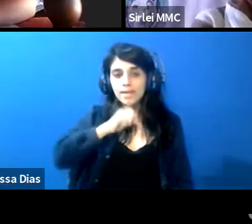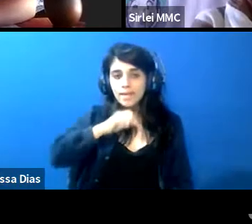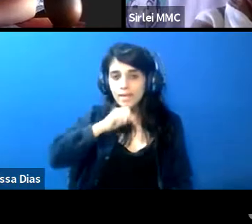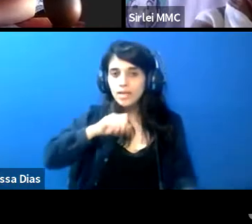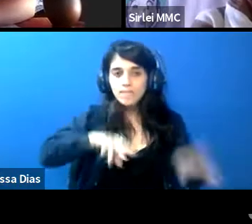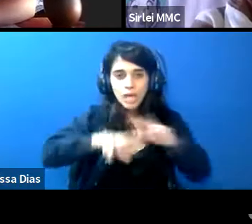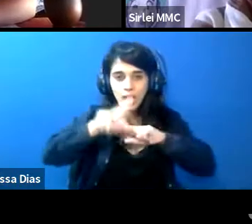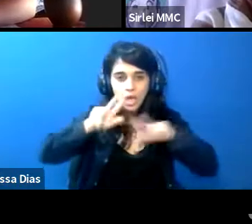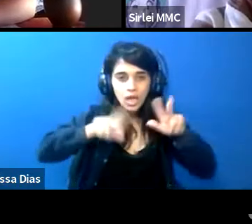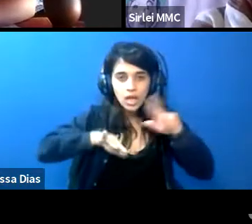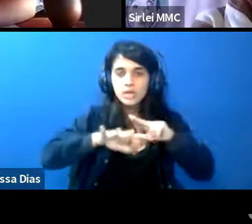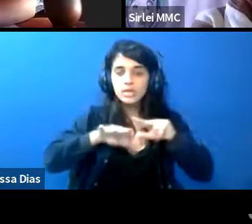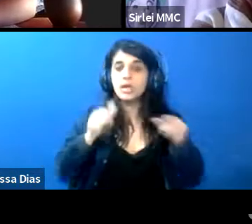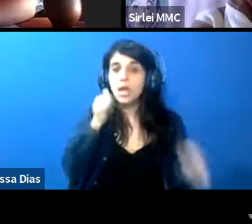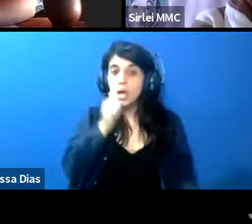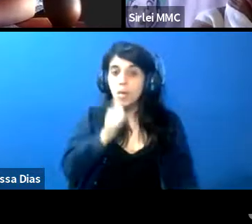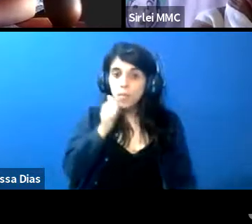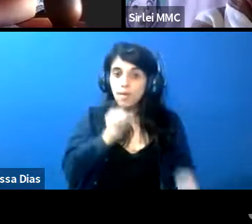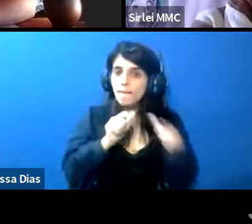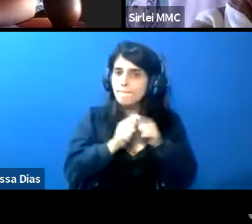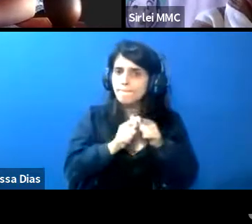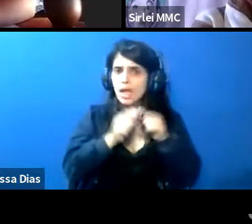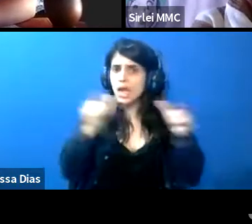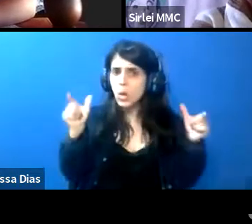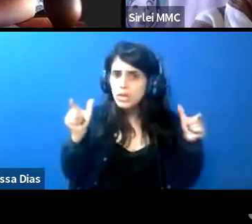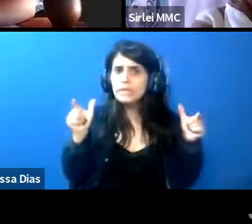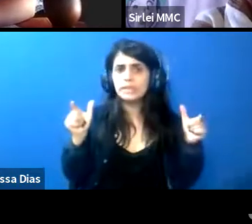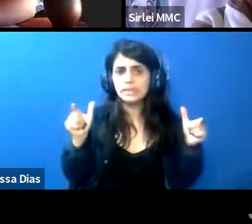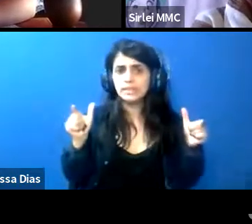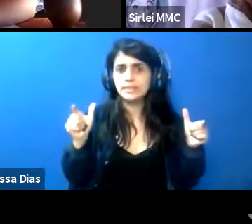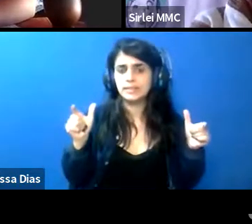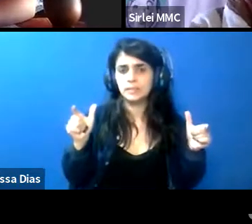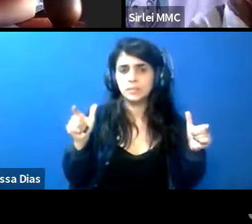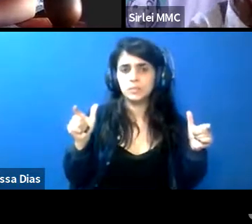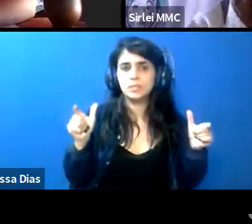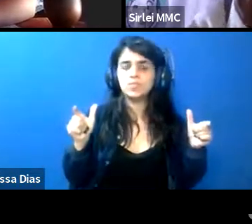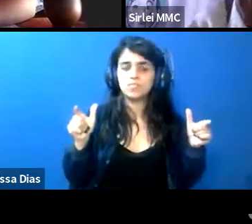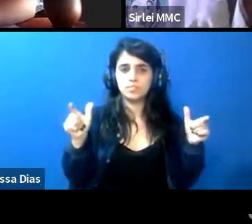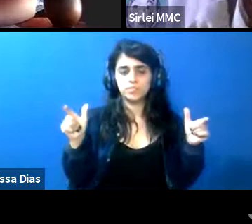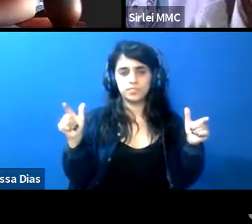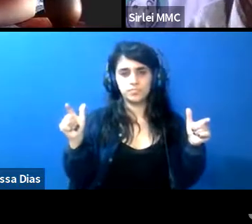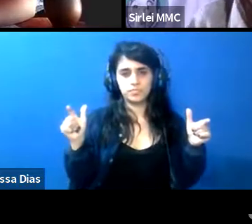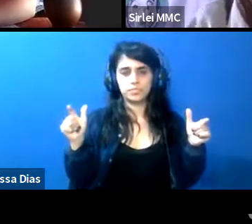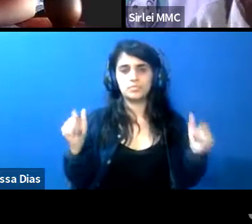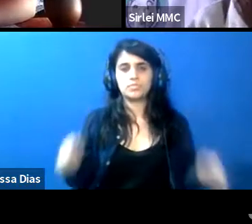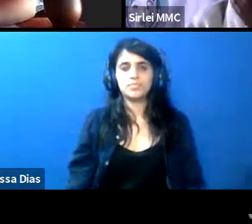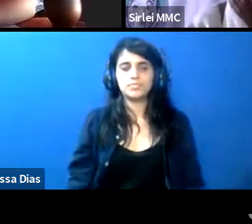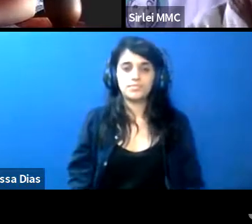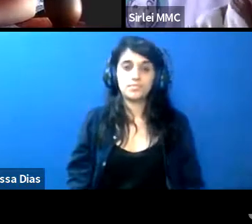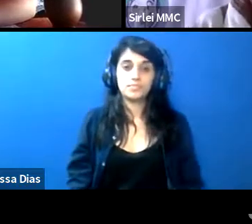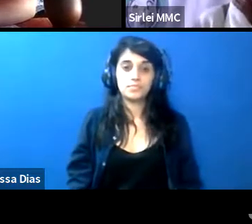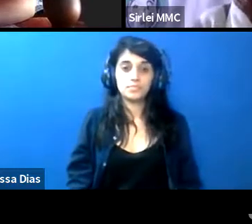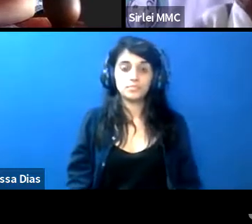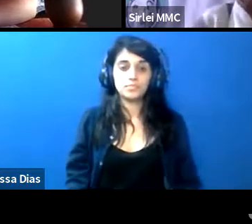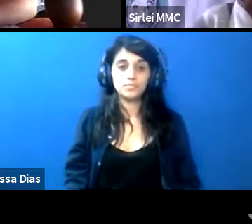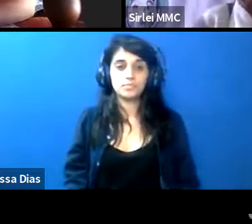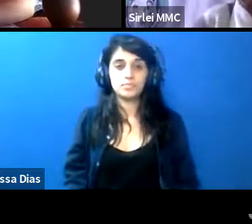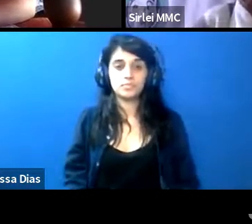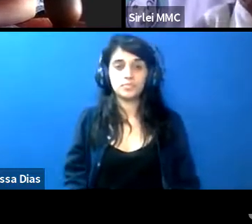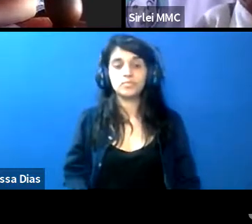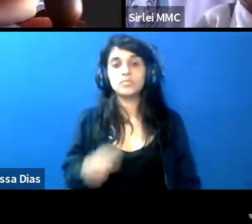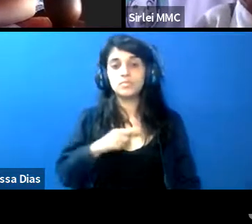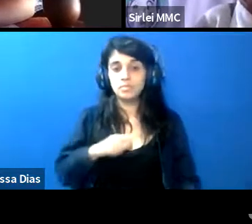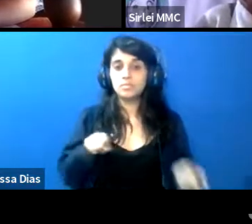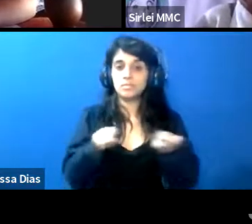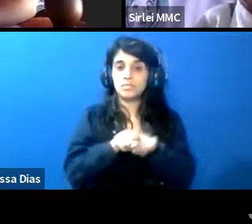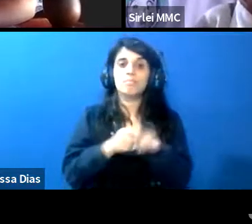estão em grupo muito maior. Juntam-se a esses senhores e senhoras os jovens, em grande